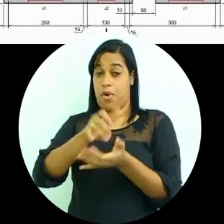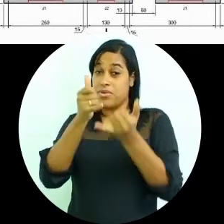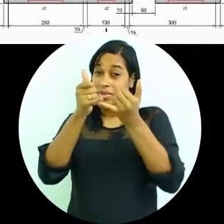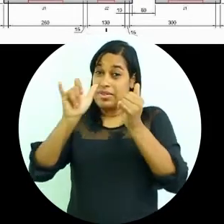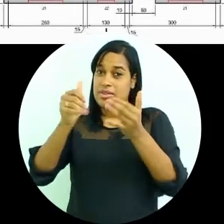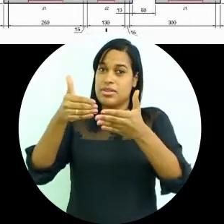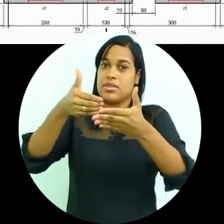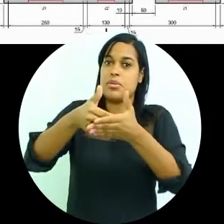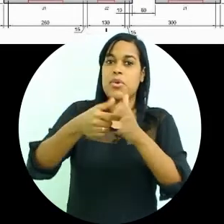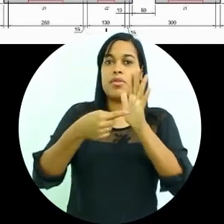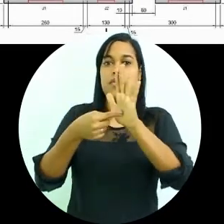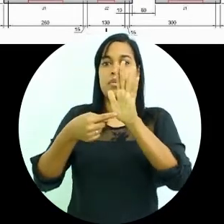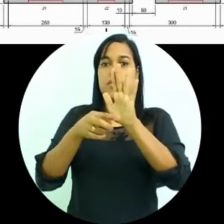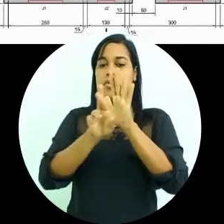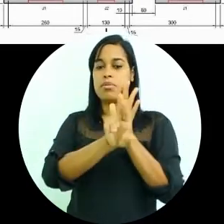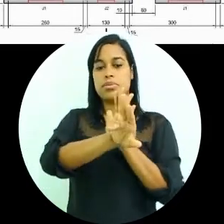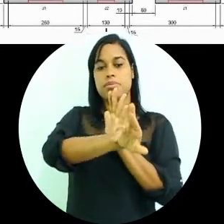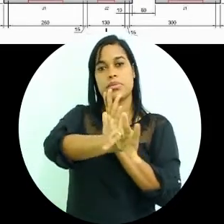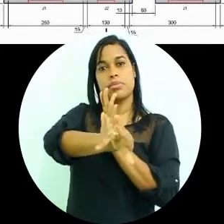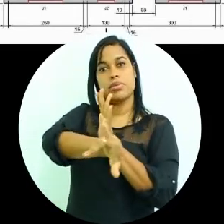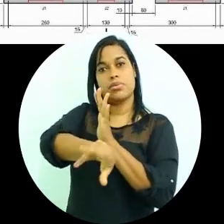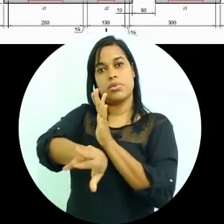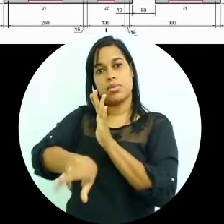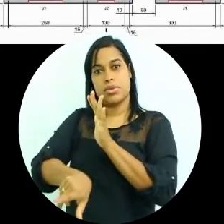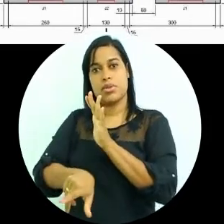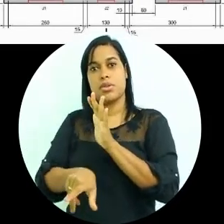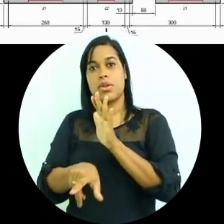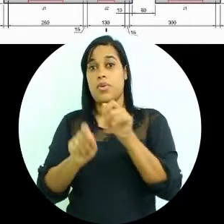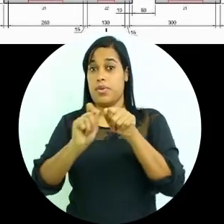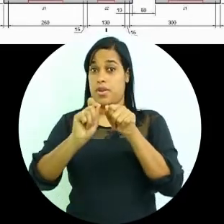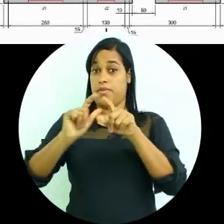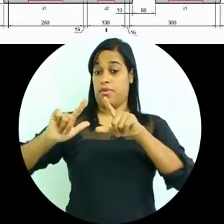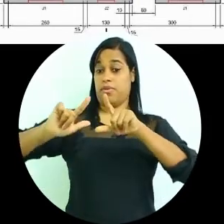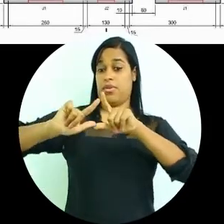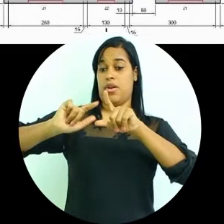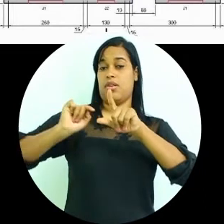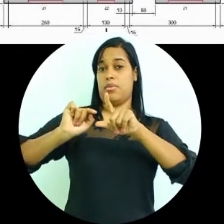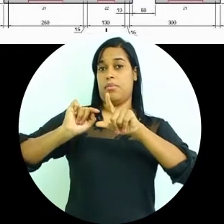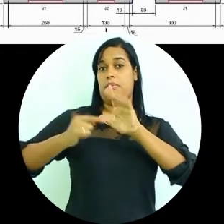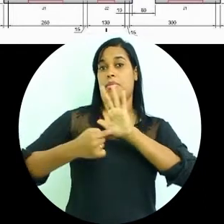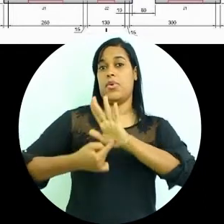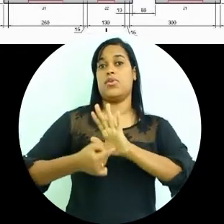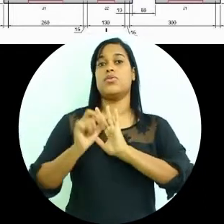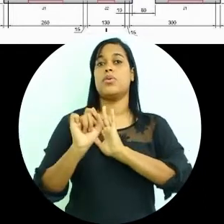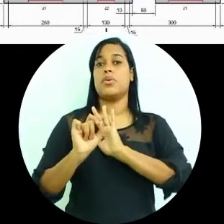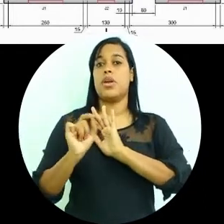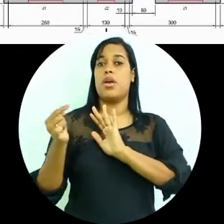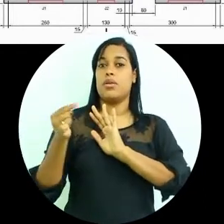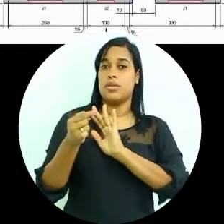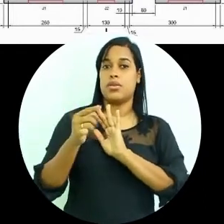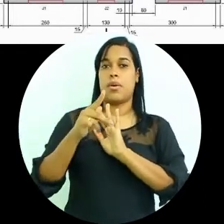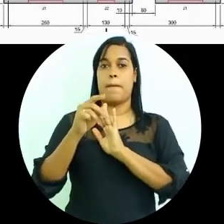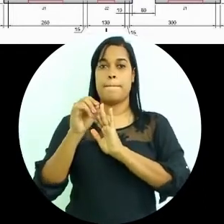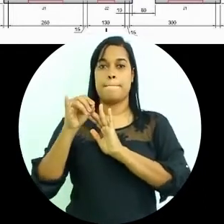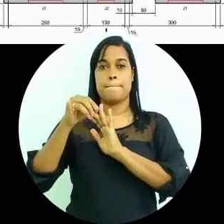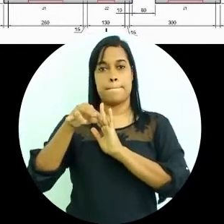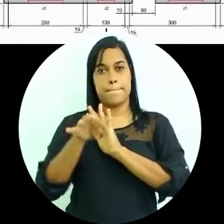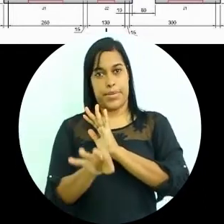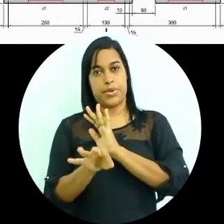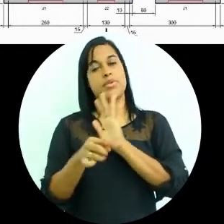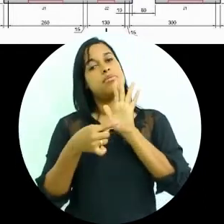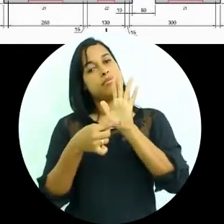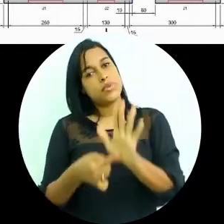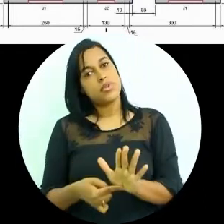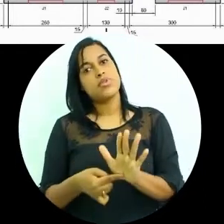o mouse sobre a linha, e ele vai me mostrar diversos pontos. Quando ele fizer um triângulo, ele indica